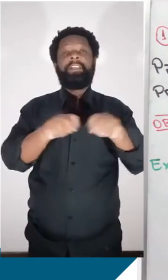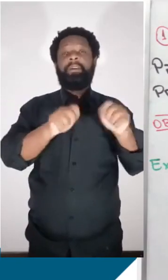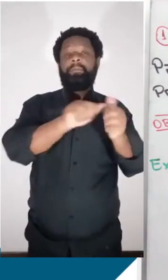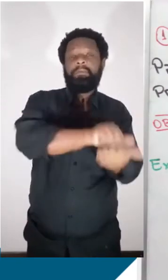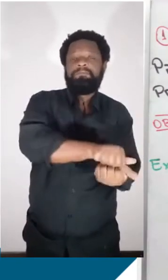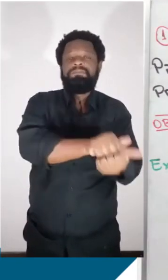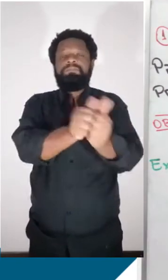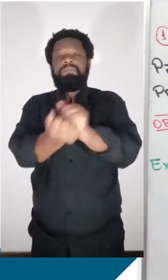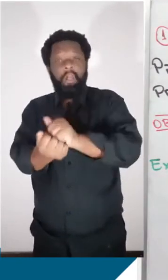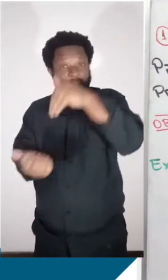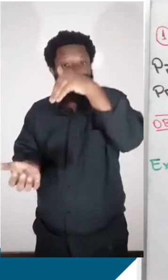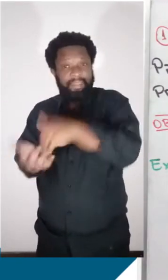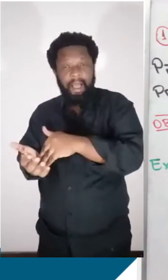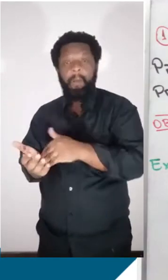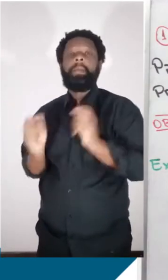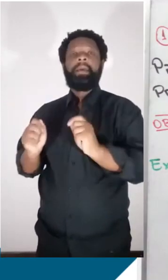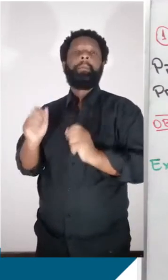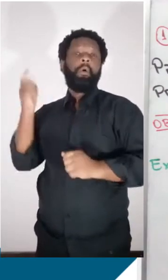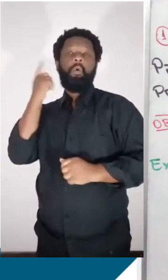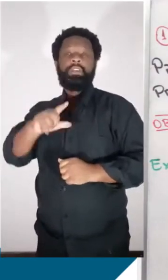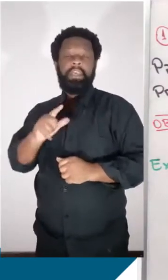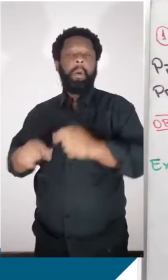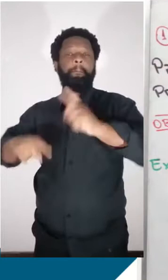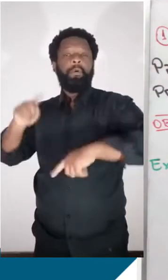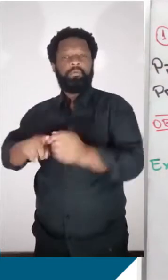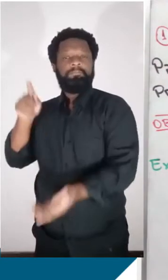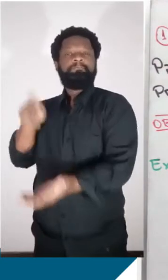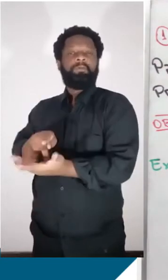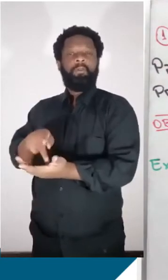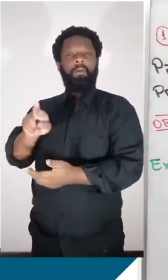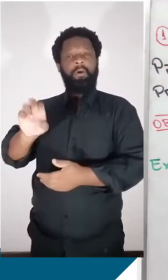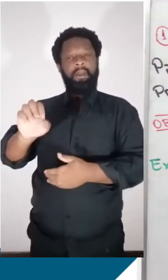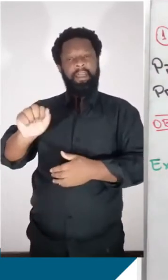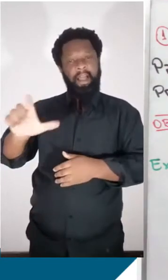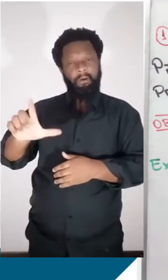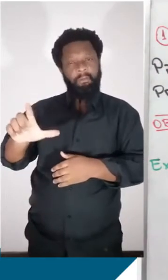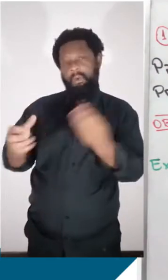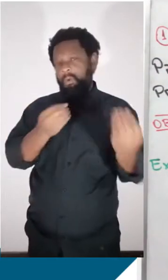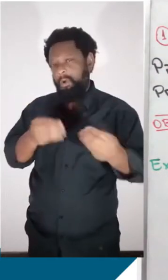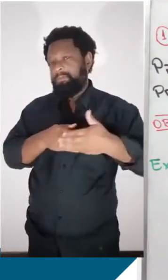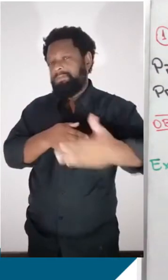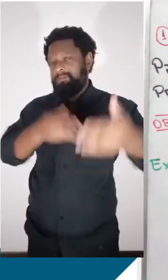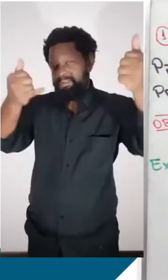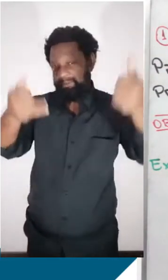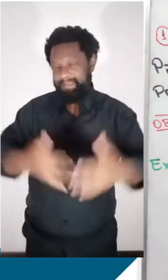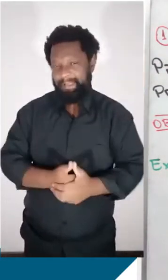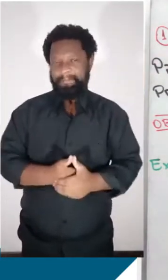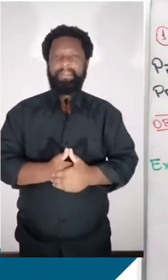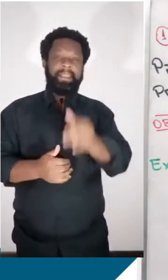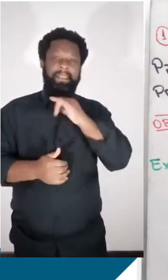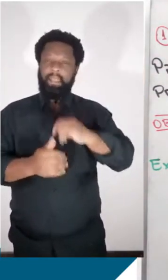preciso adaptar no final para conseguir chegar ao produto real. Como a gente faz isso? Vamos ver agora no